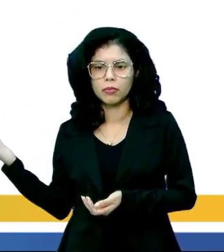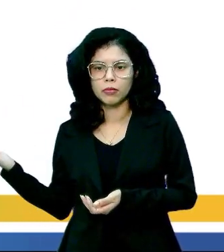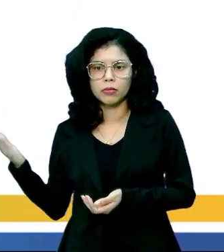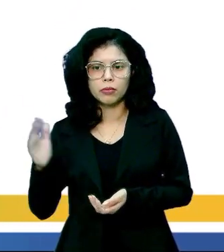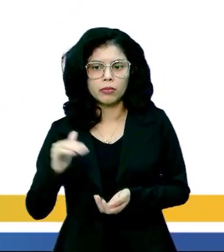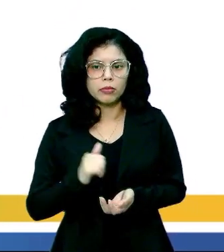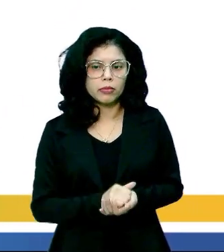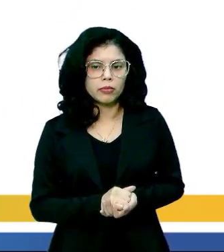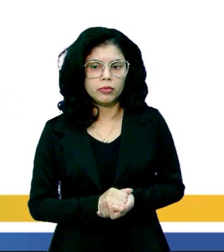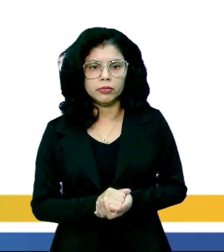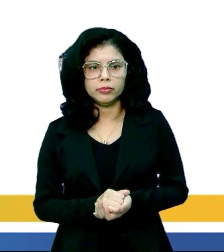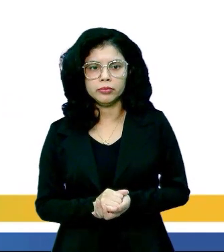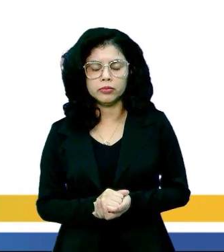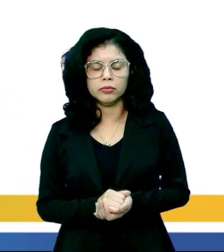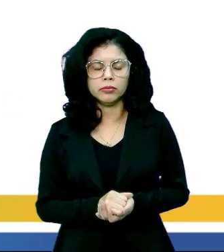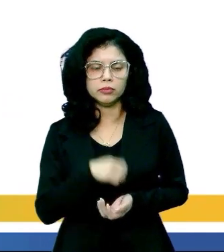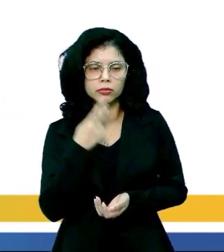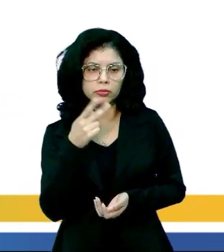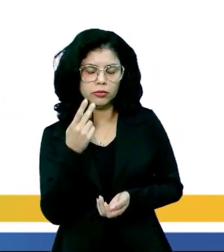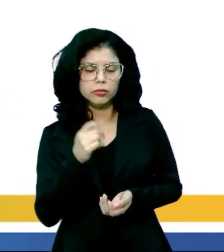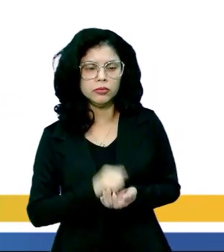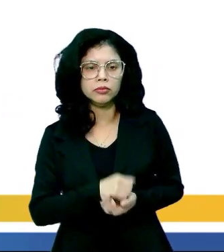lá. Aí eu digo,